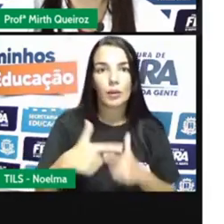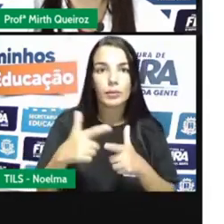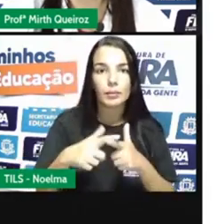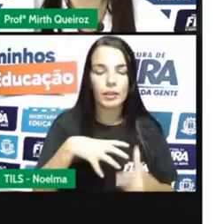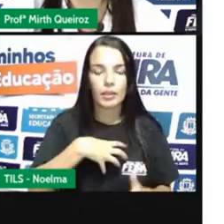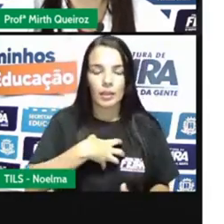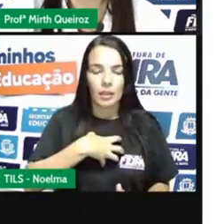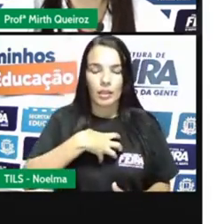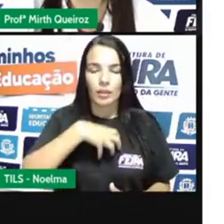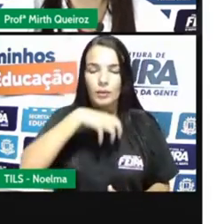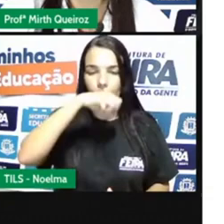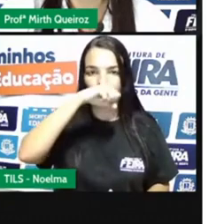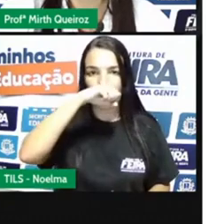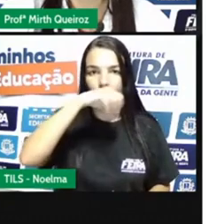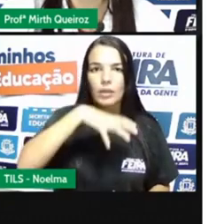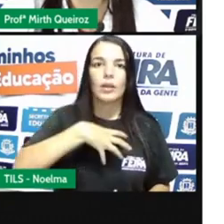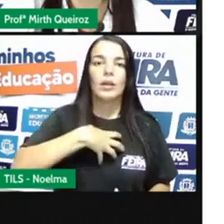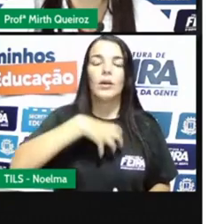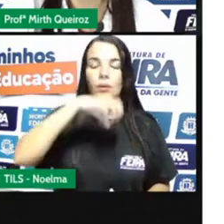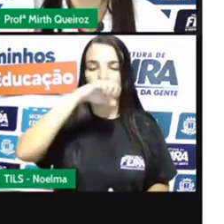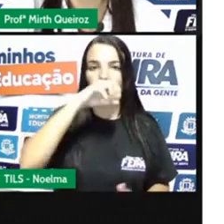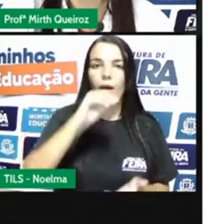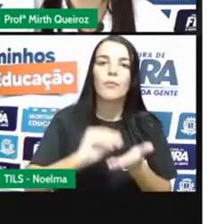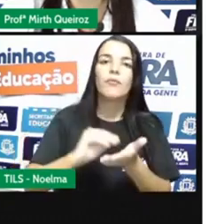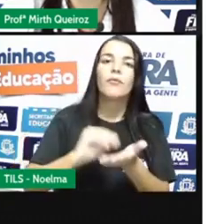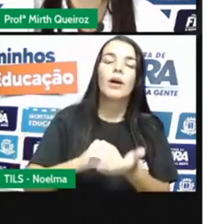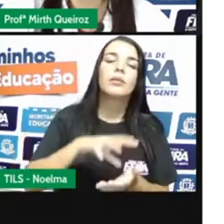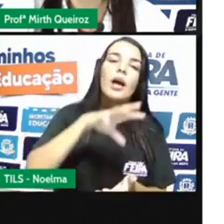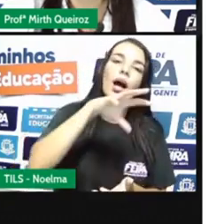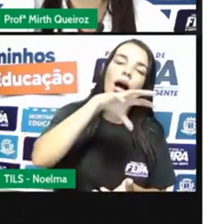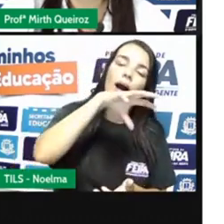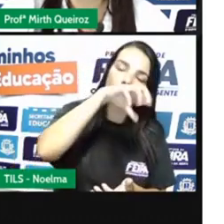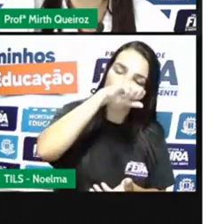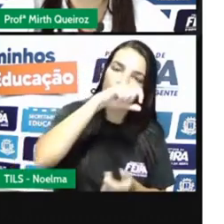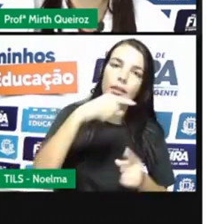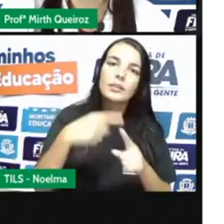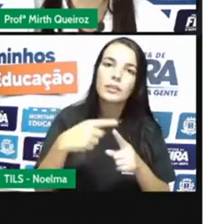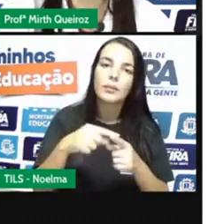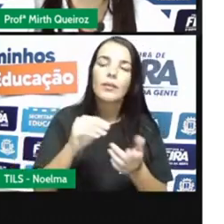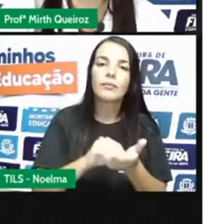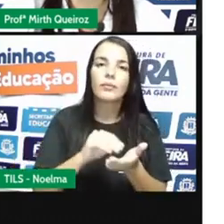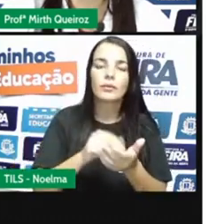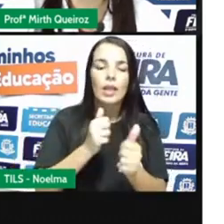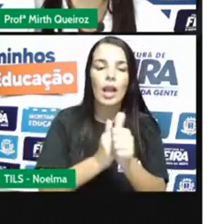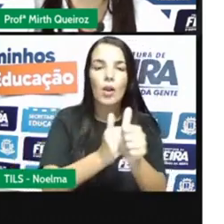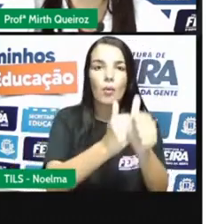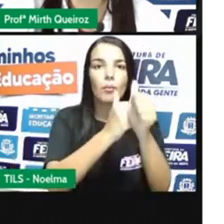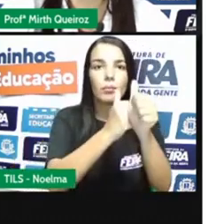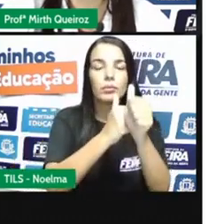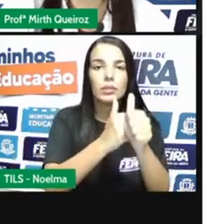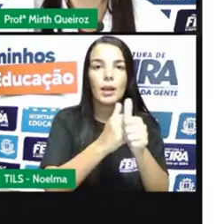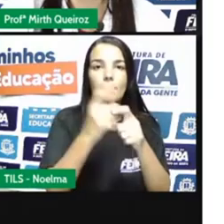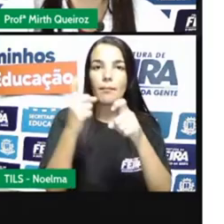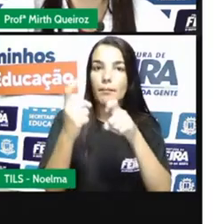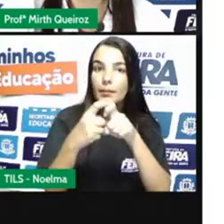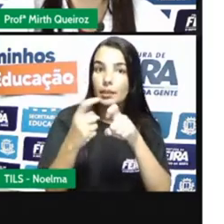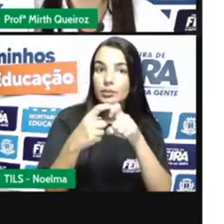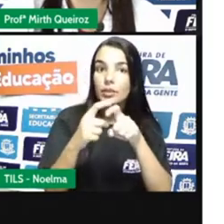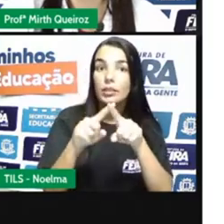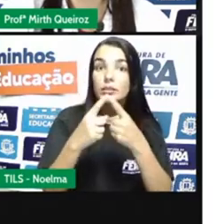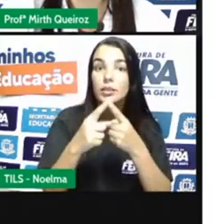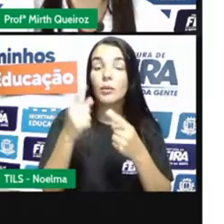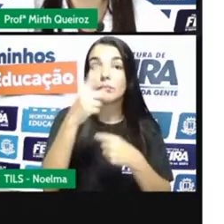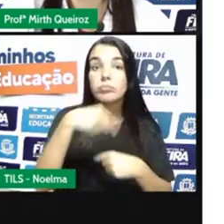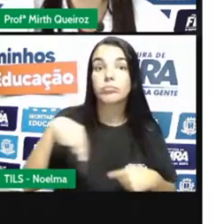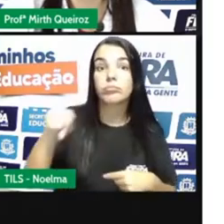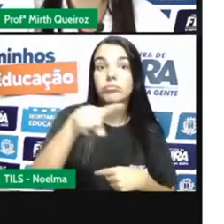sintomas costumam ser decorrentes da falta de acompanhamento médico. Para evitar problemas desse tipo, é